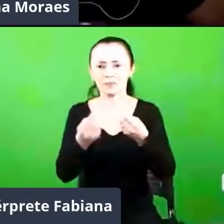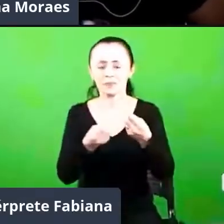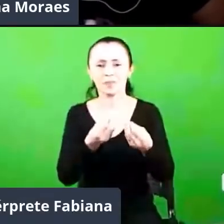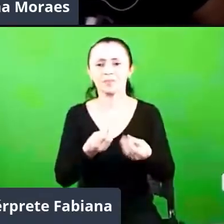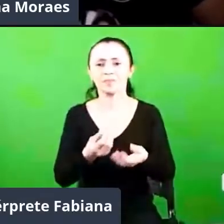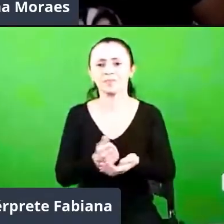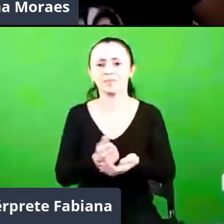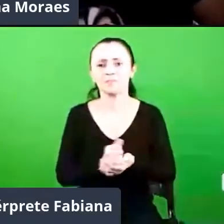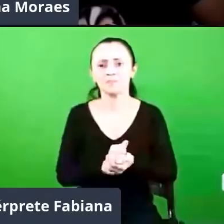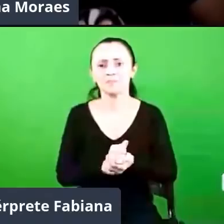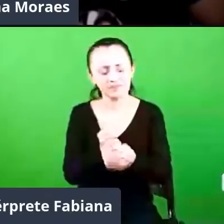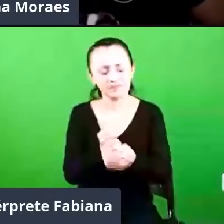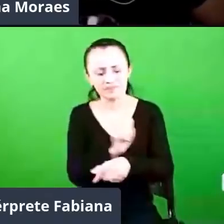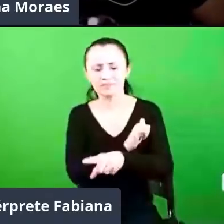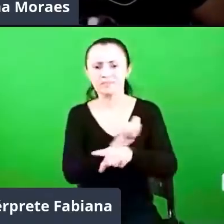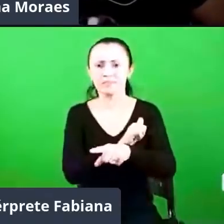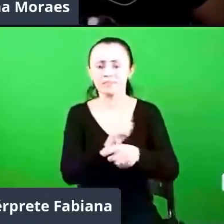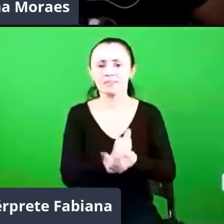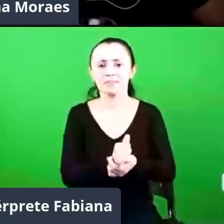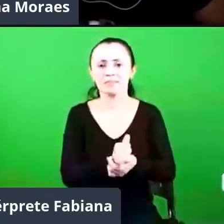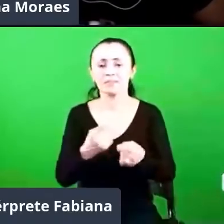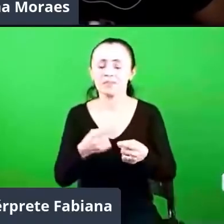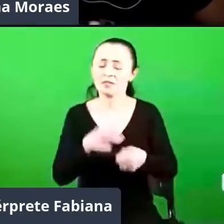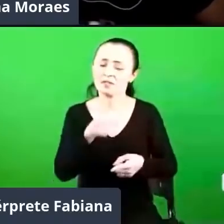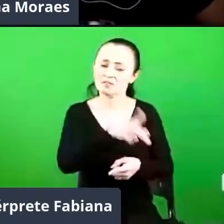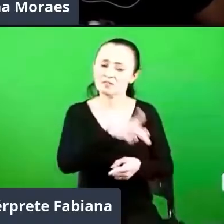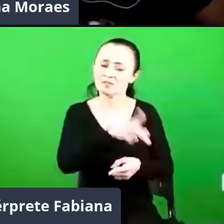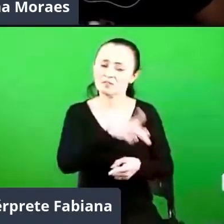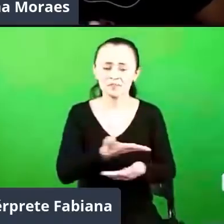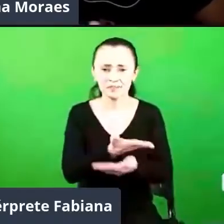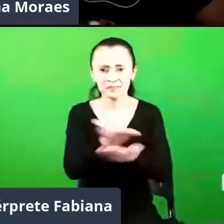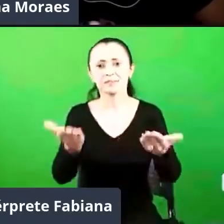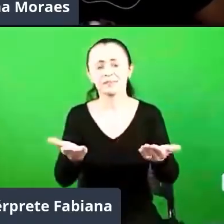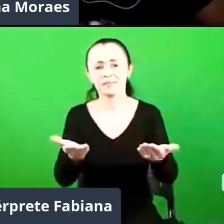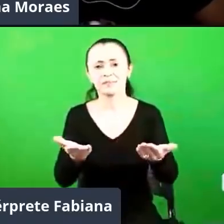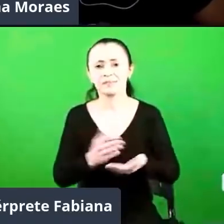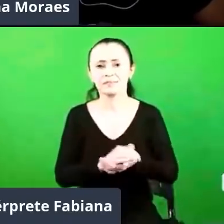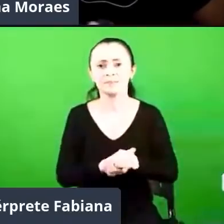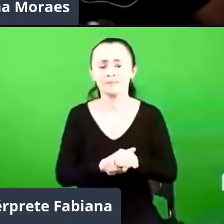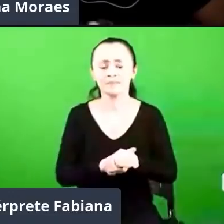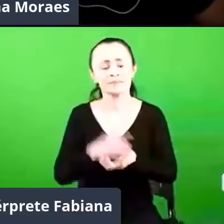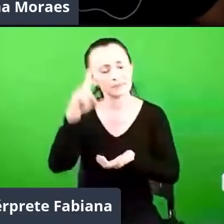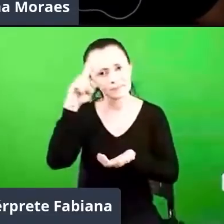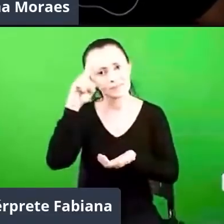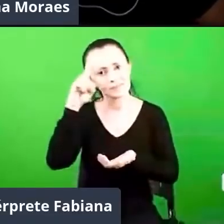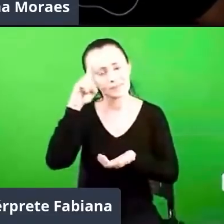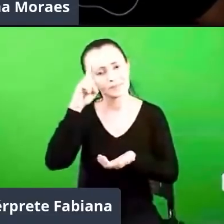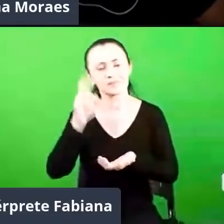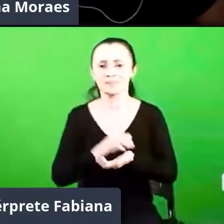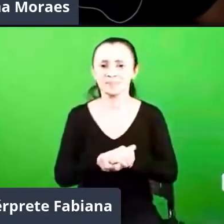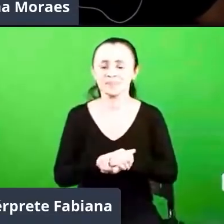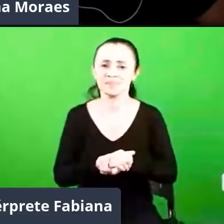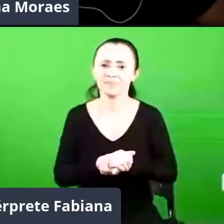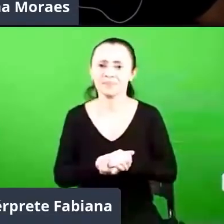fazer parte, né? Porque esses professores estão aí, né? Estão no dia a dia, né, Alana? Não tem mais sábado, não tem